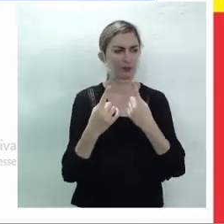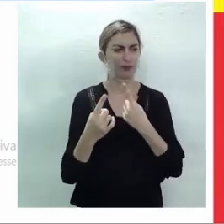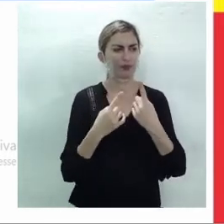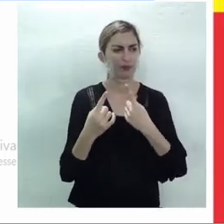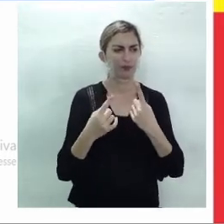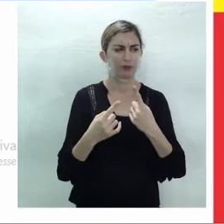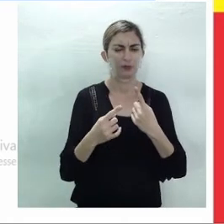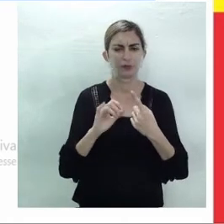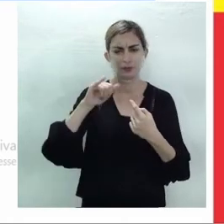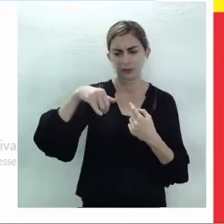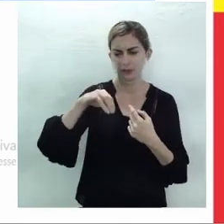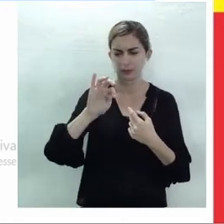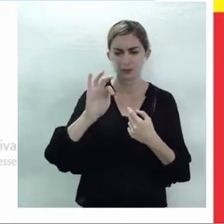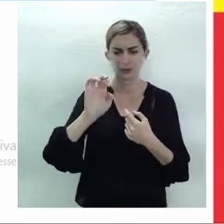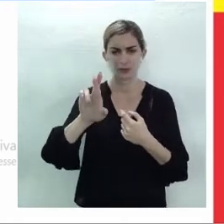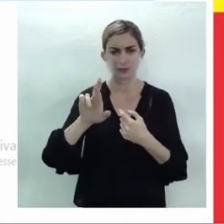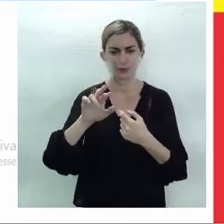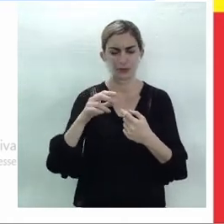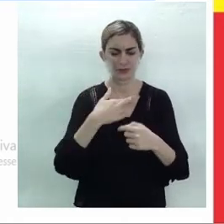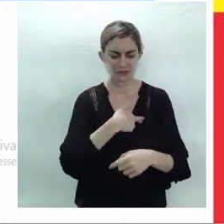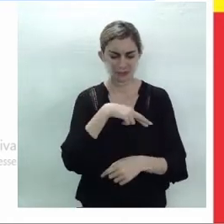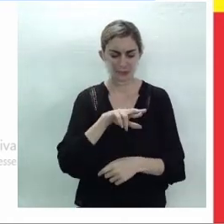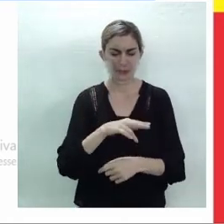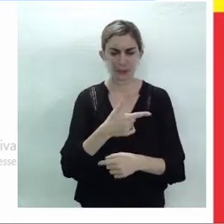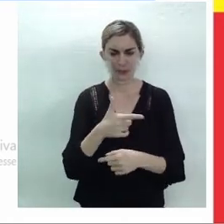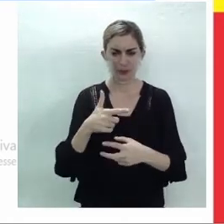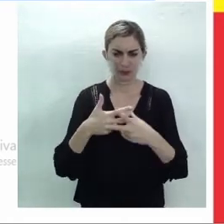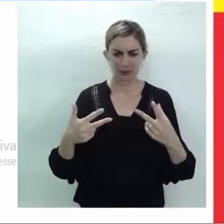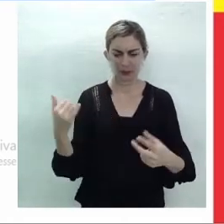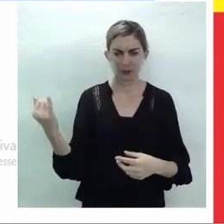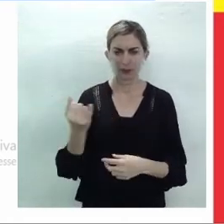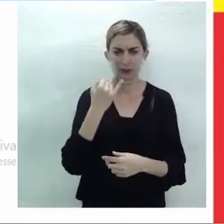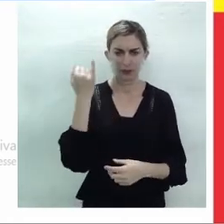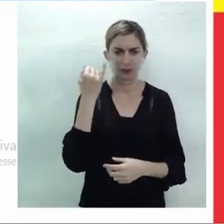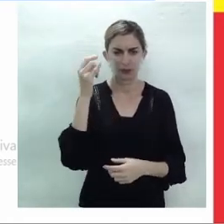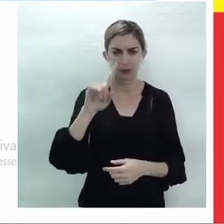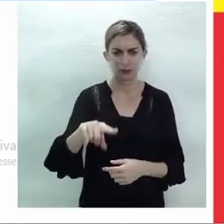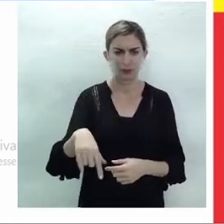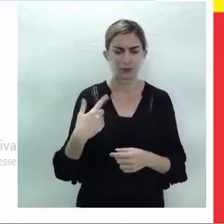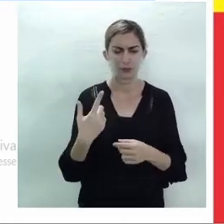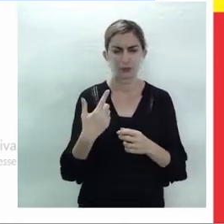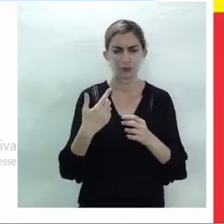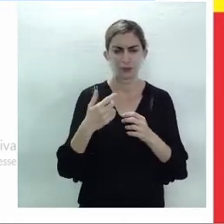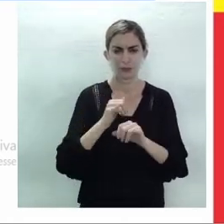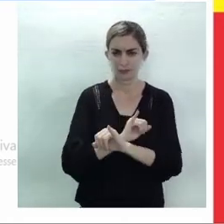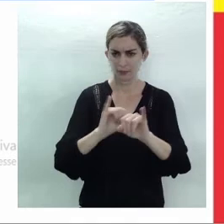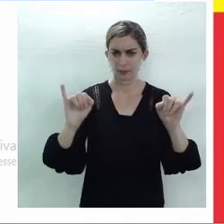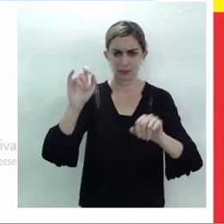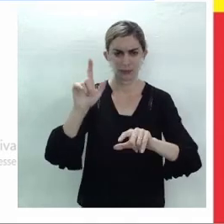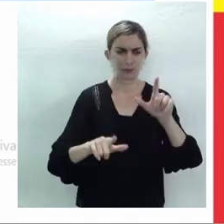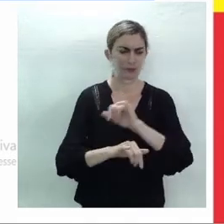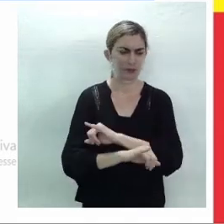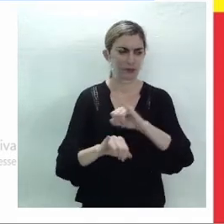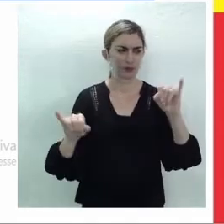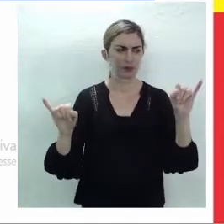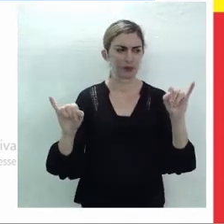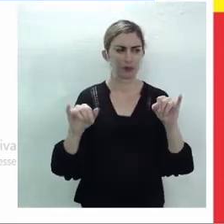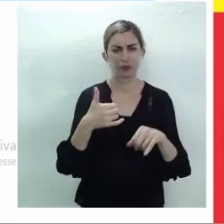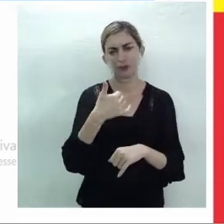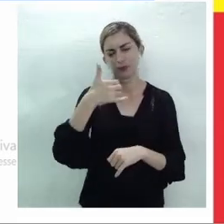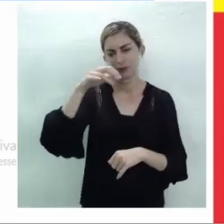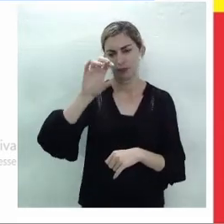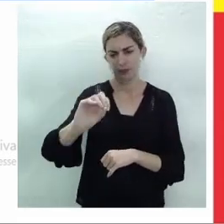diálogo interreligioso. E outra coisa importante em uma nota de imprensa, e saiu no